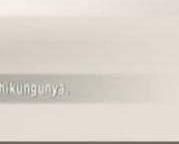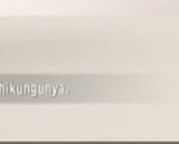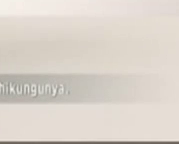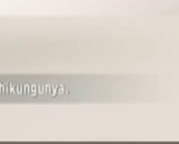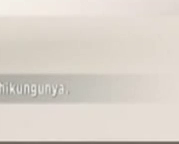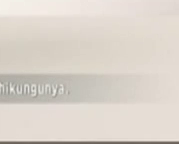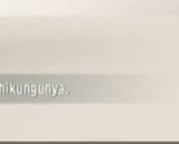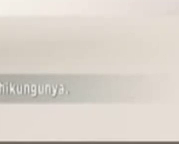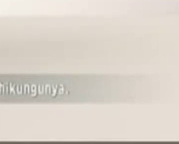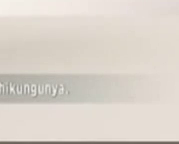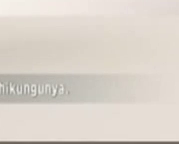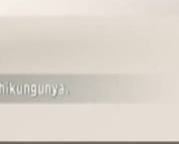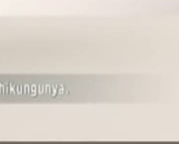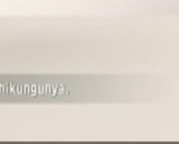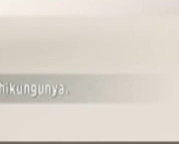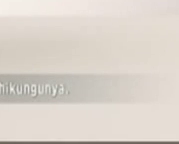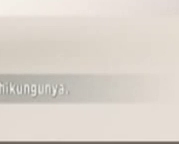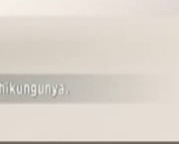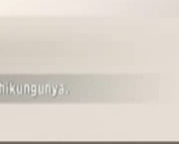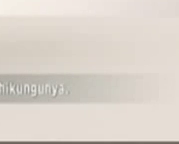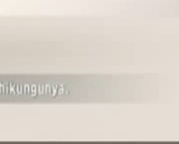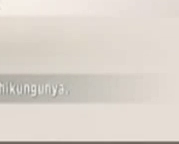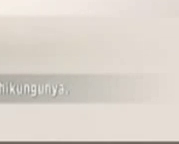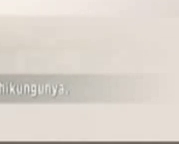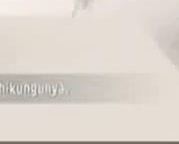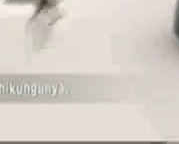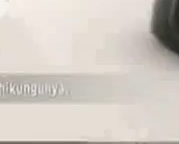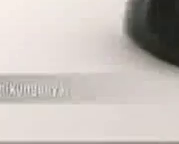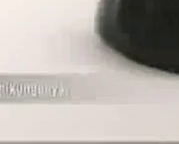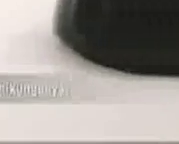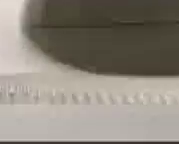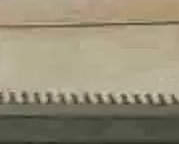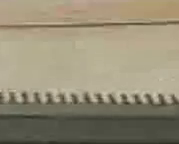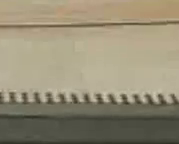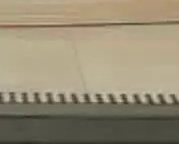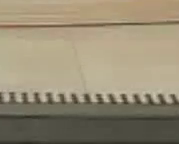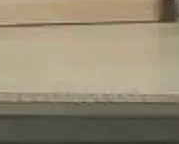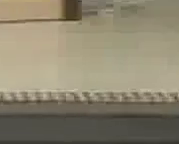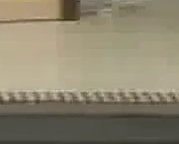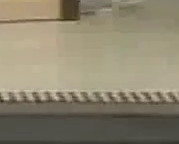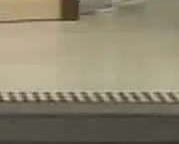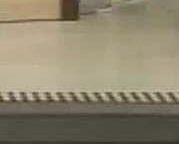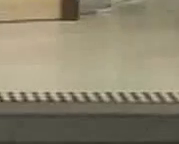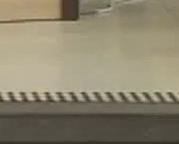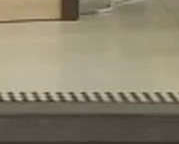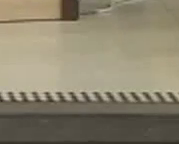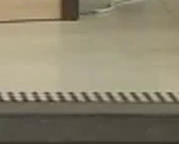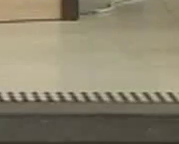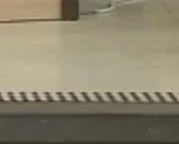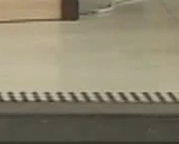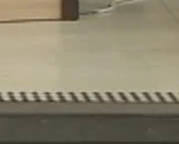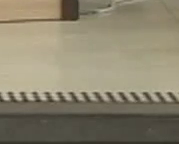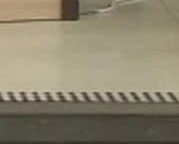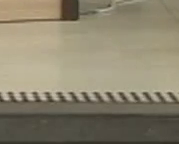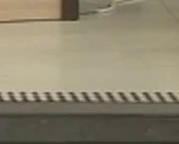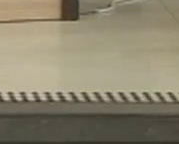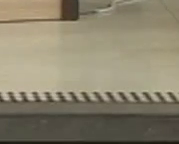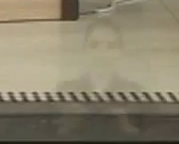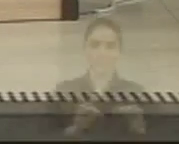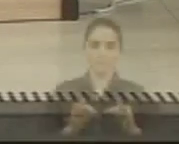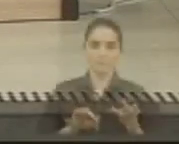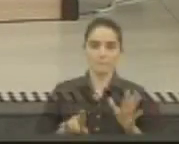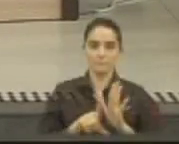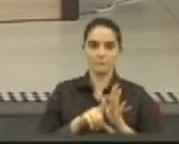O mosquito da dengue está mais perigoso. Agora, ele transmite também a chikungunya. Item quarto da pauta, projeto de lei